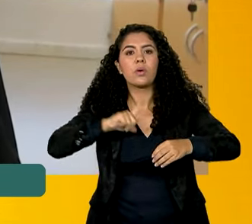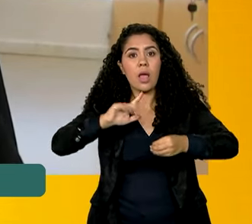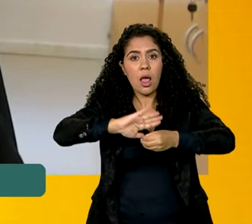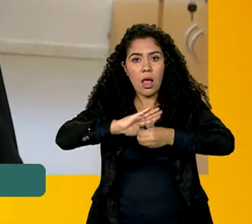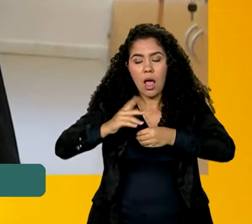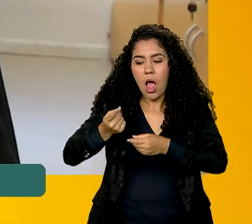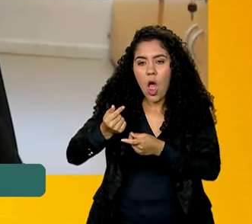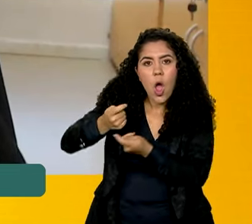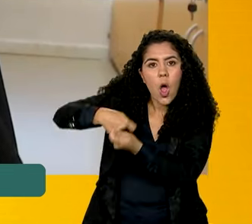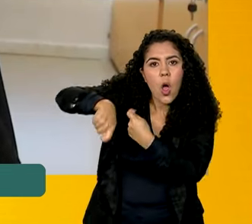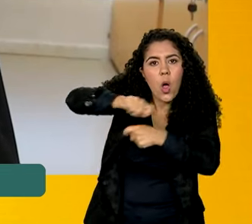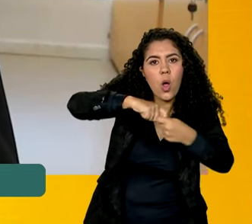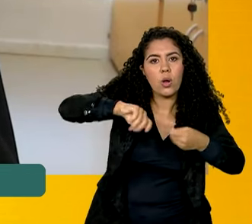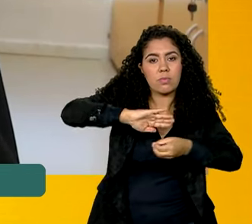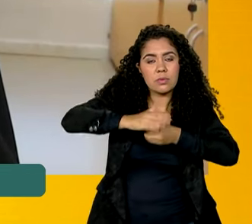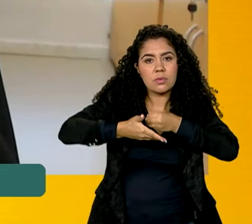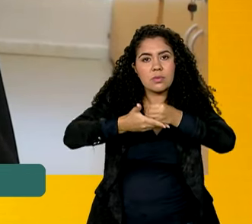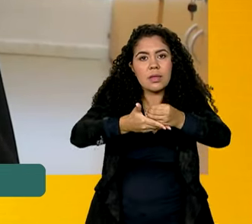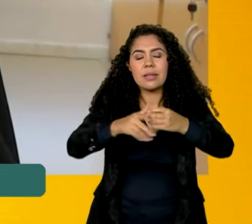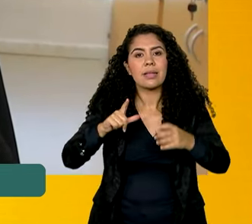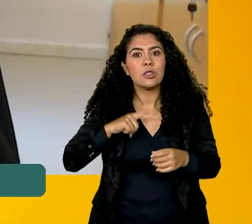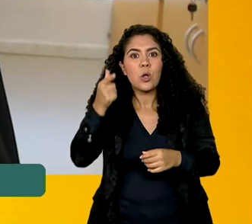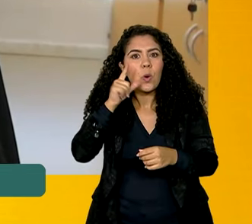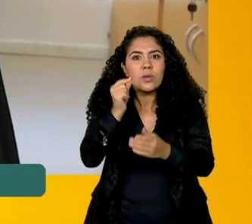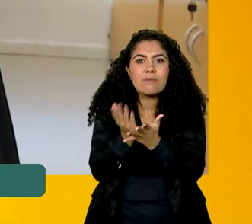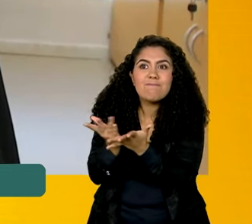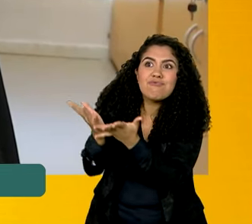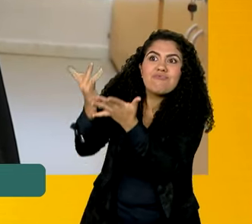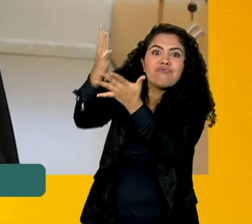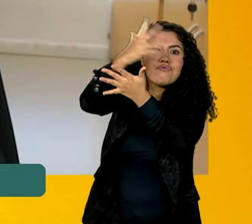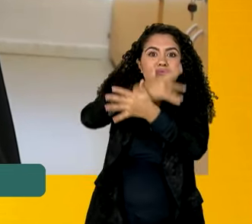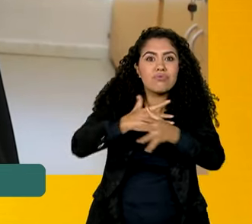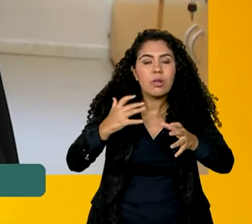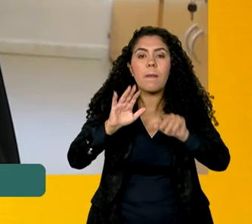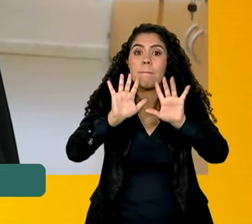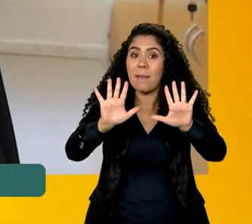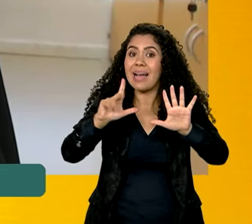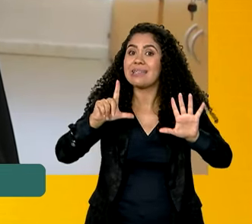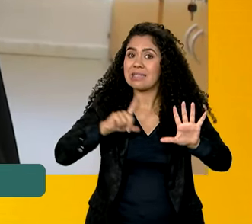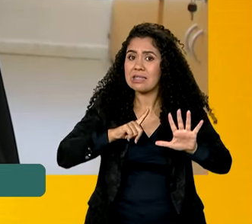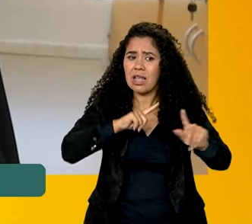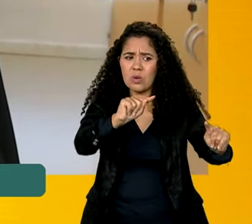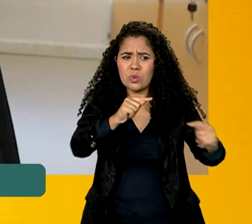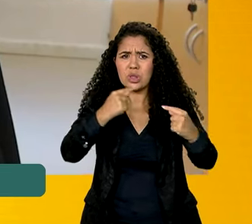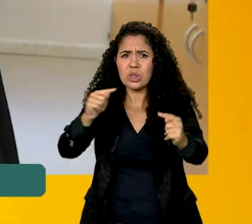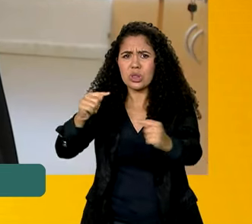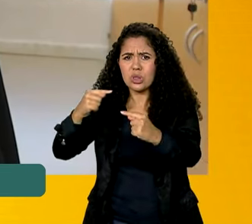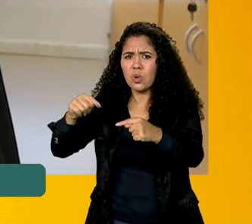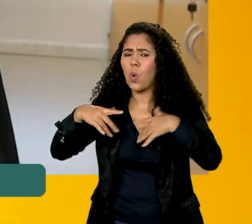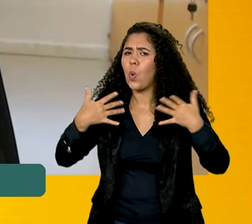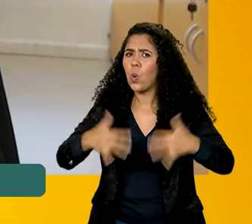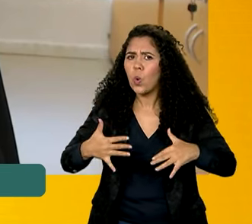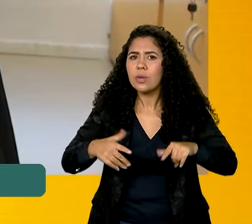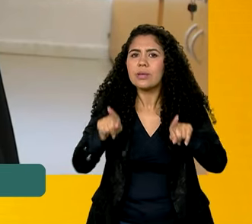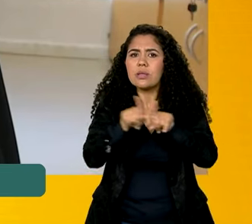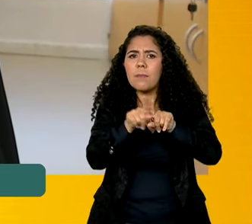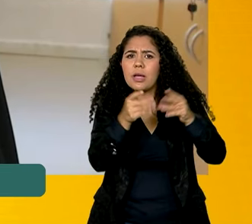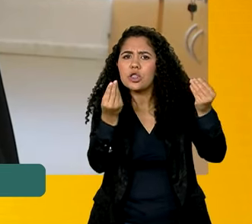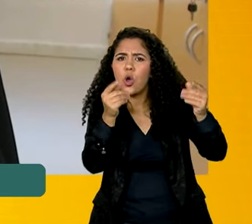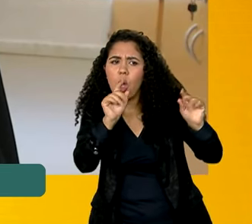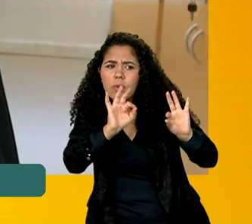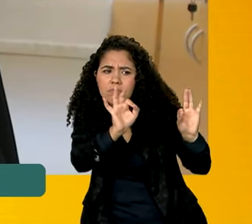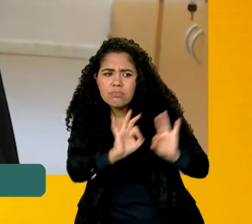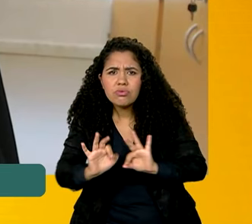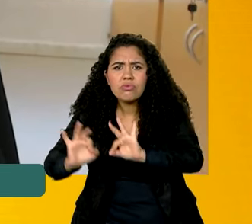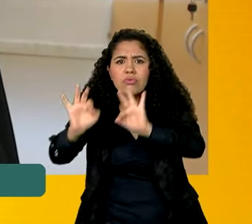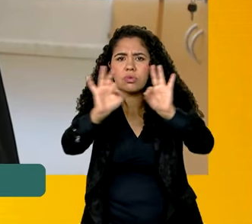gente ainda nem conseguiu mensurar na sua totalidade, mas que enfrenta grandes desafios, inclusive logísticos, para o